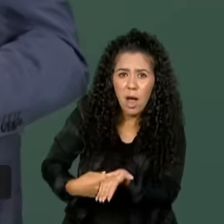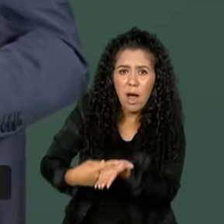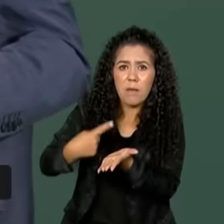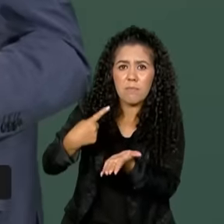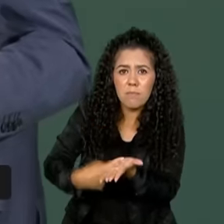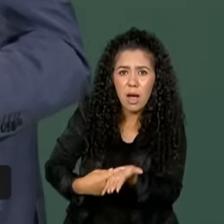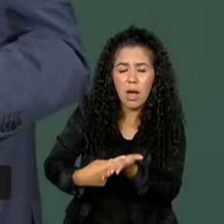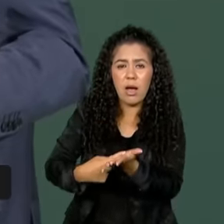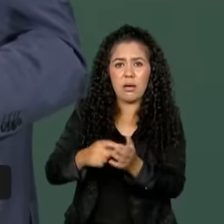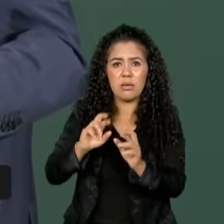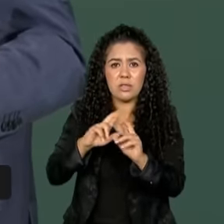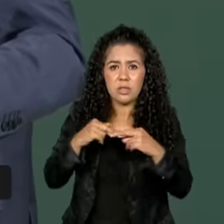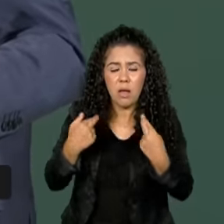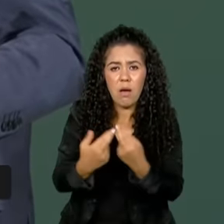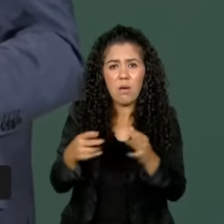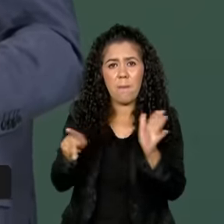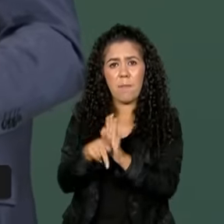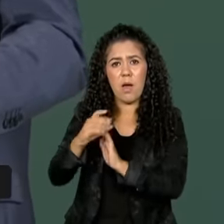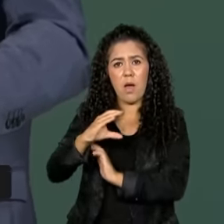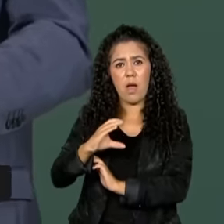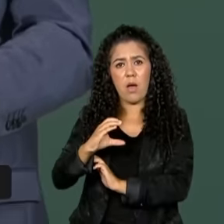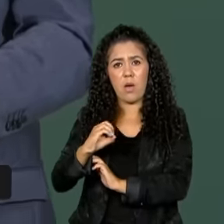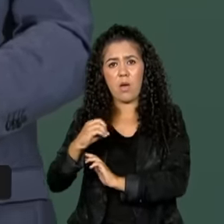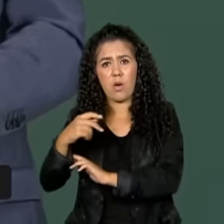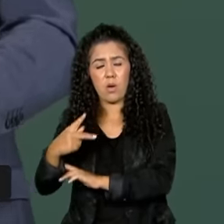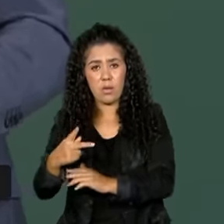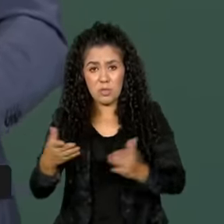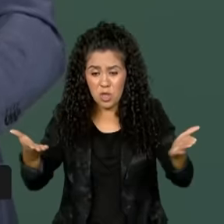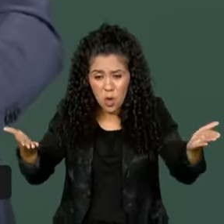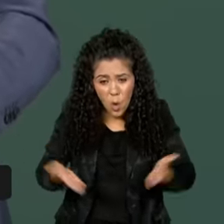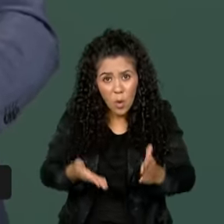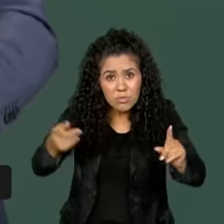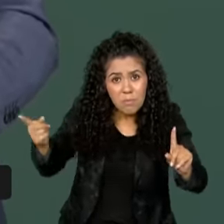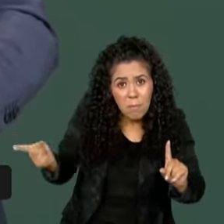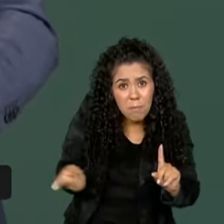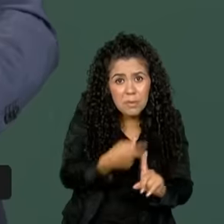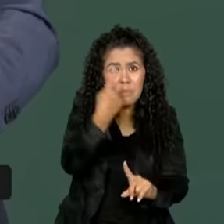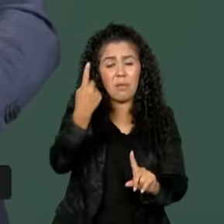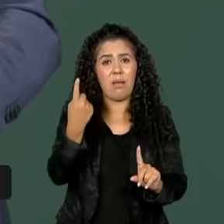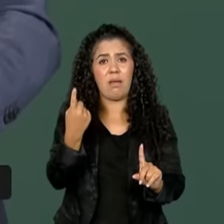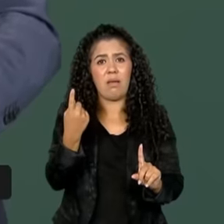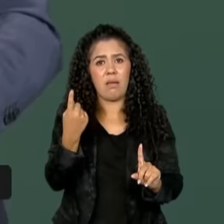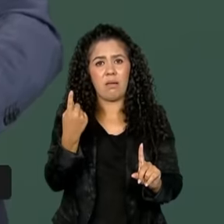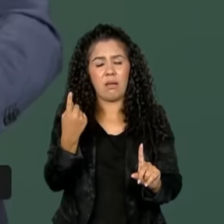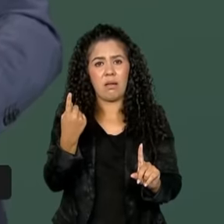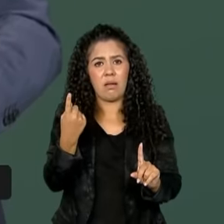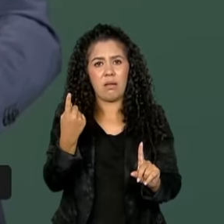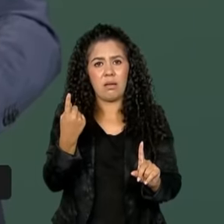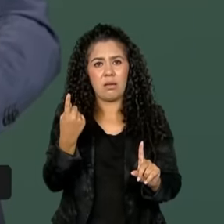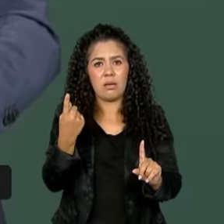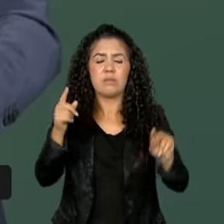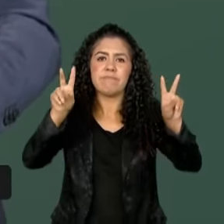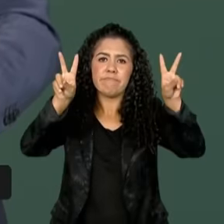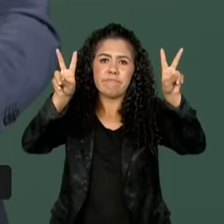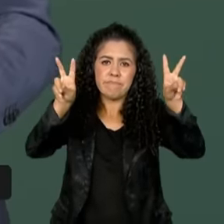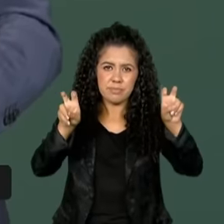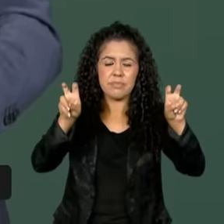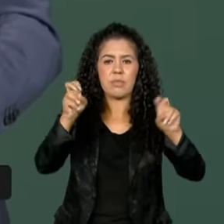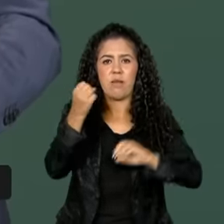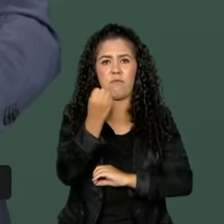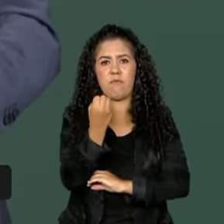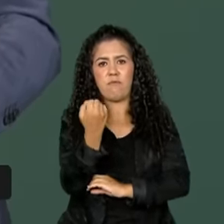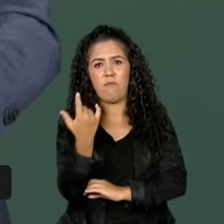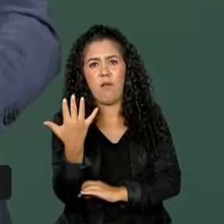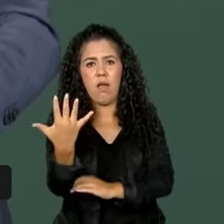28 edições para que pela primeira vez a floresta